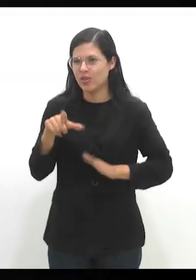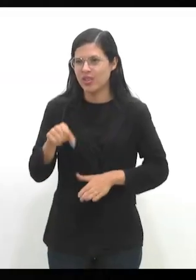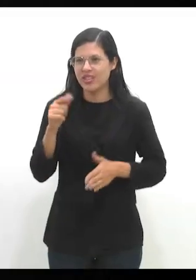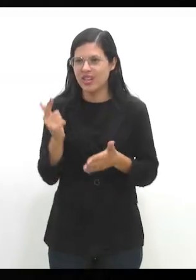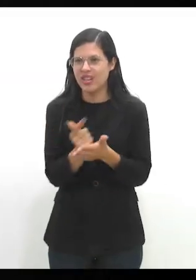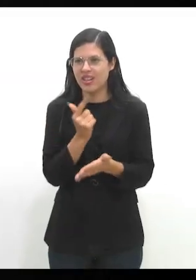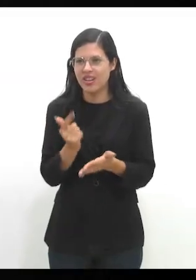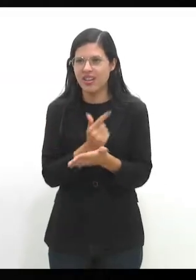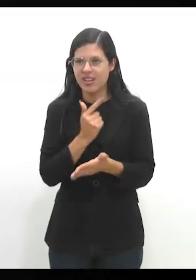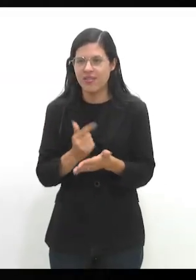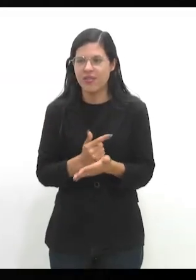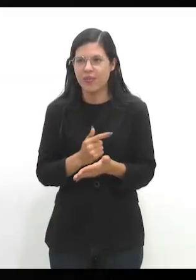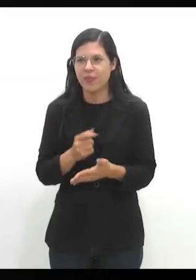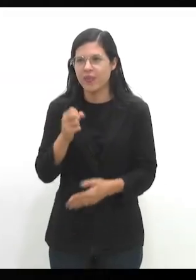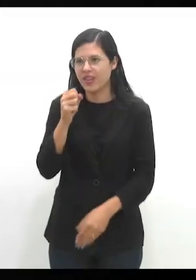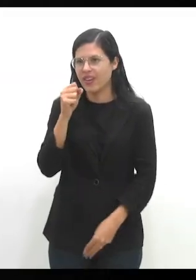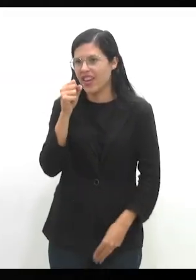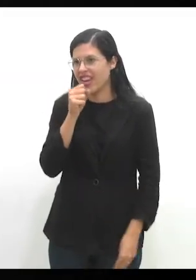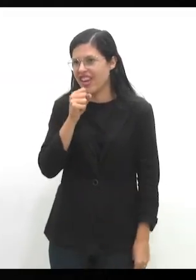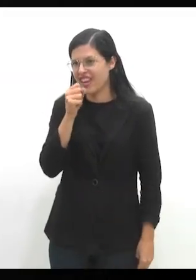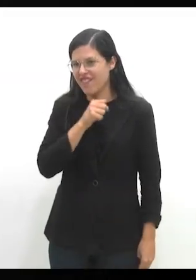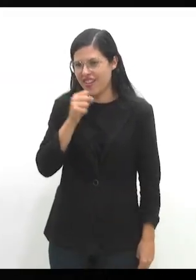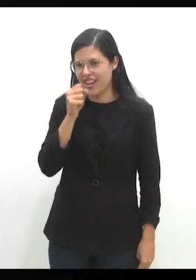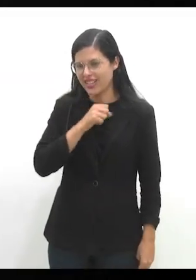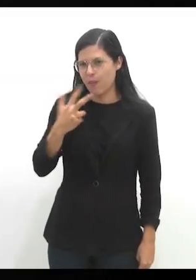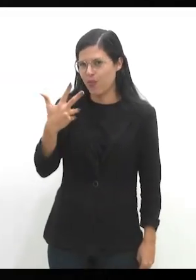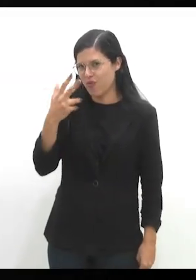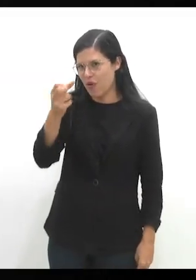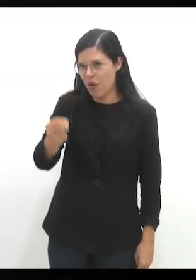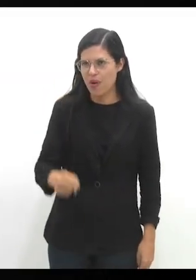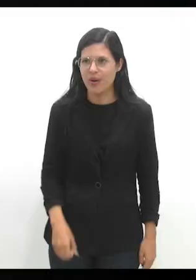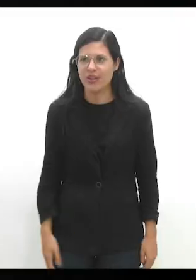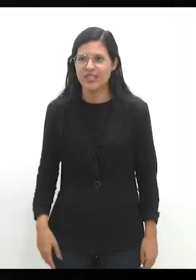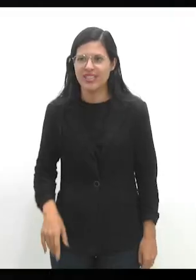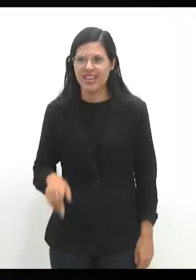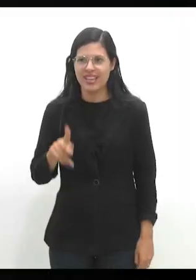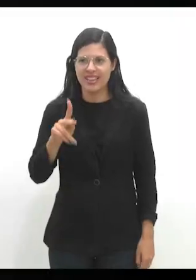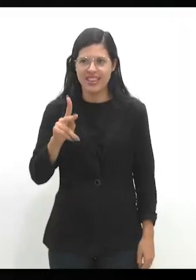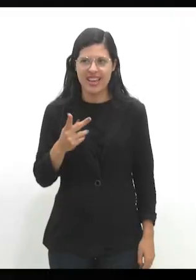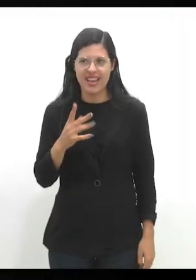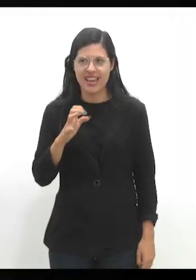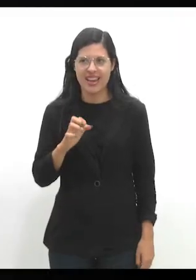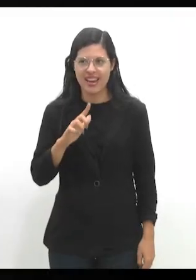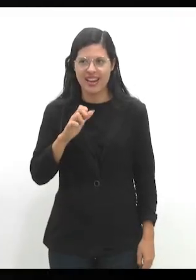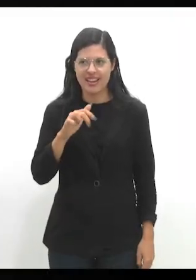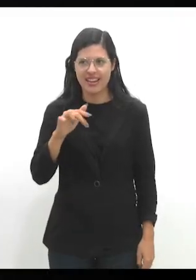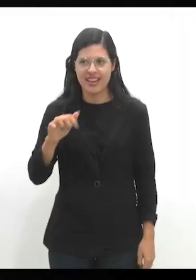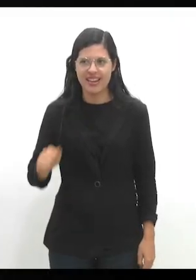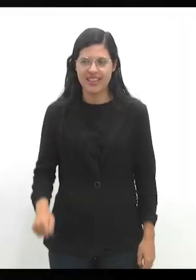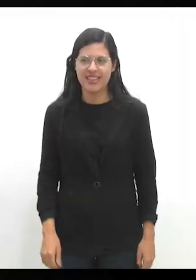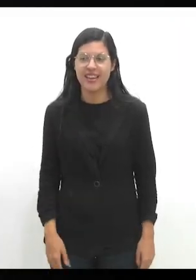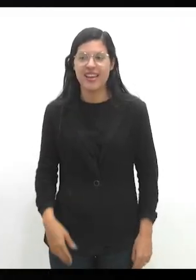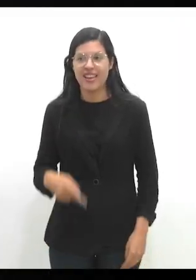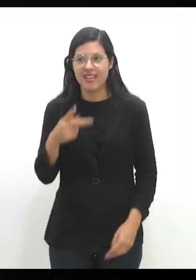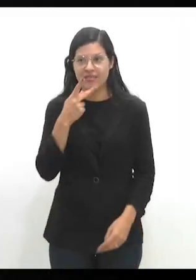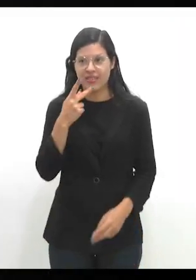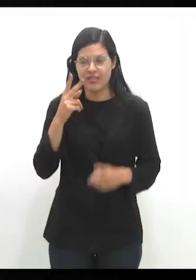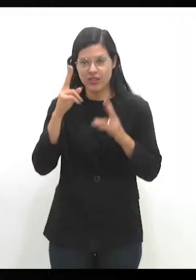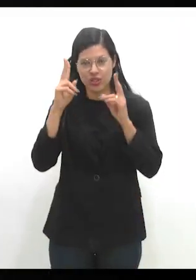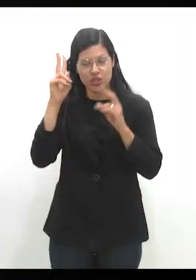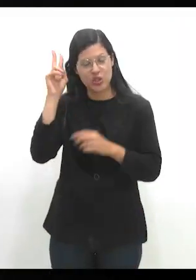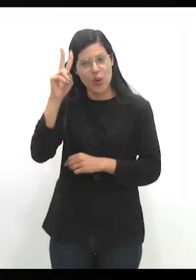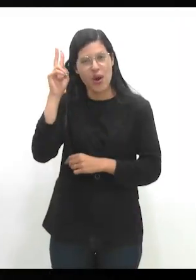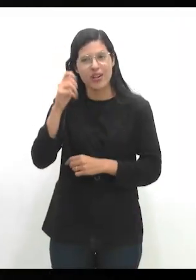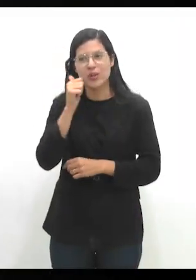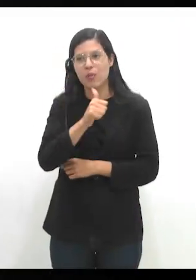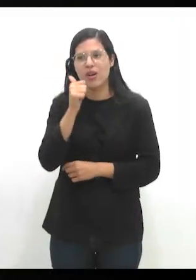eu escolhi esse livro para falar sobre ele hoje, Envelhecer é para os Fortes. Ele é da Helena Celestino. Ela conta a história de